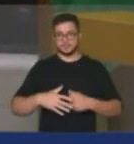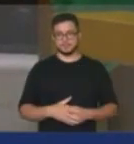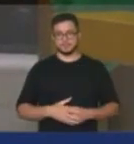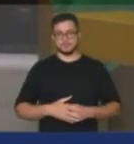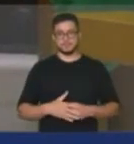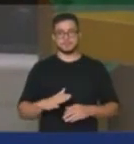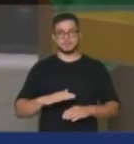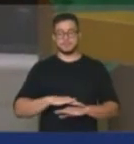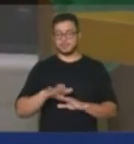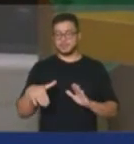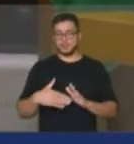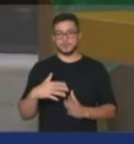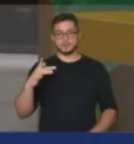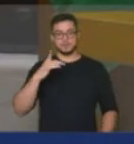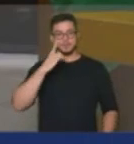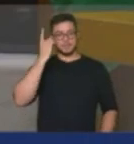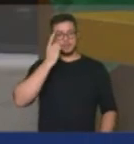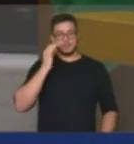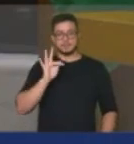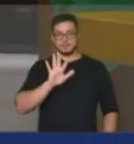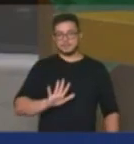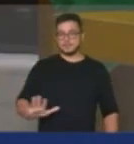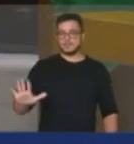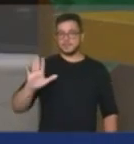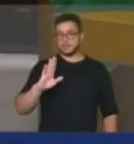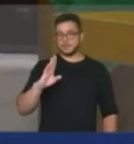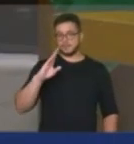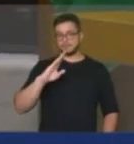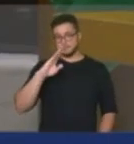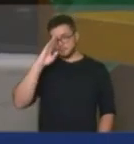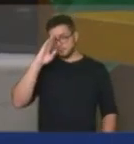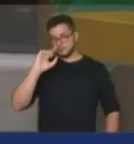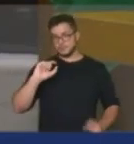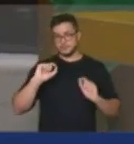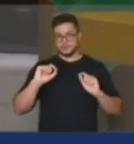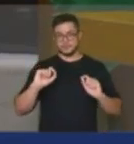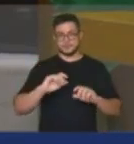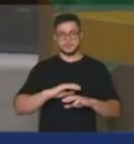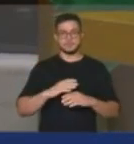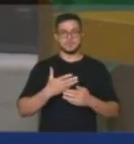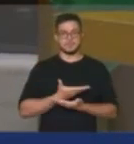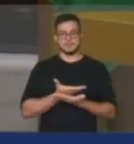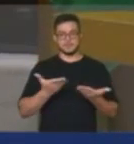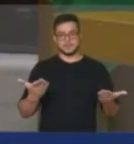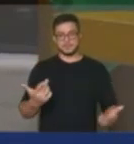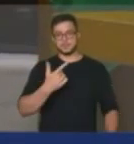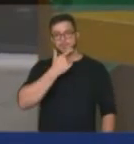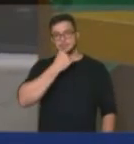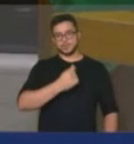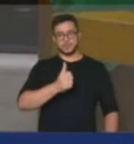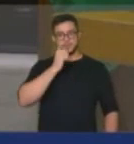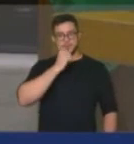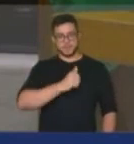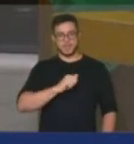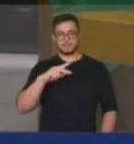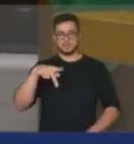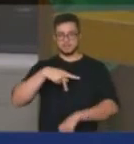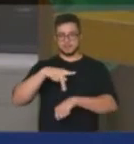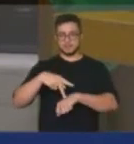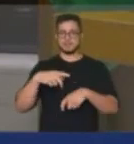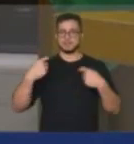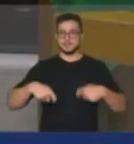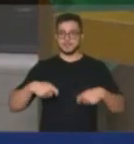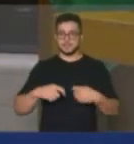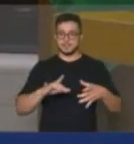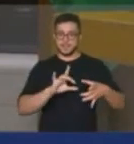especial nossas deputadas federais, homens e mulheres desse país que precisa de união e reconstrução.